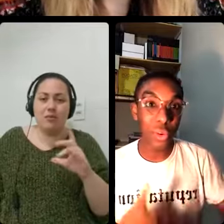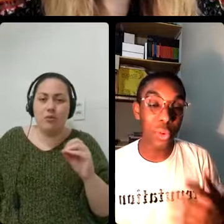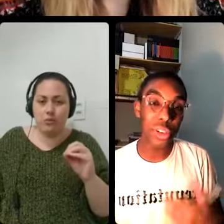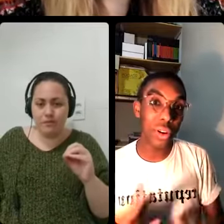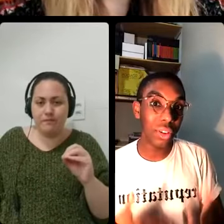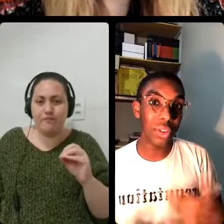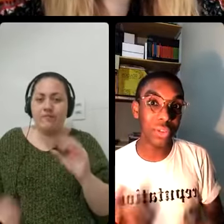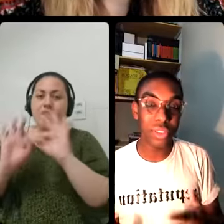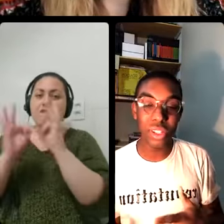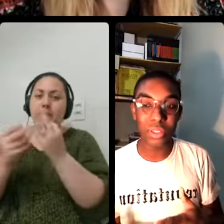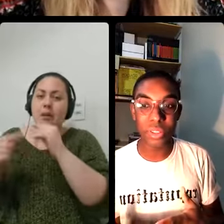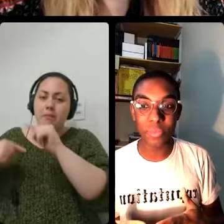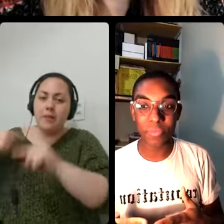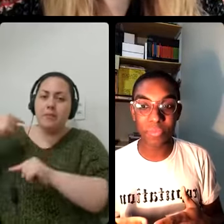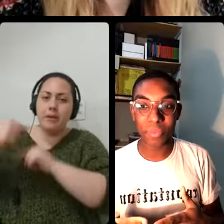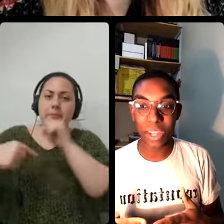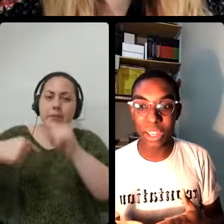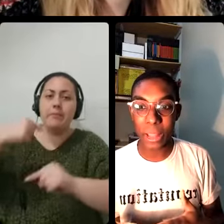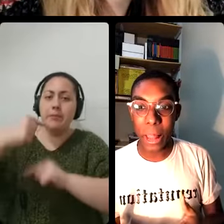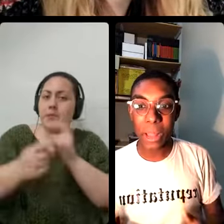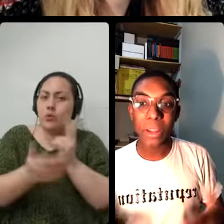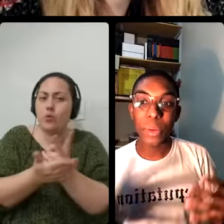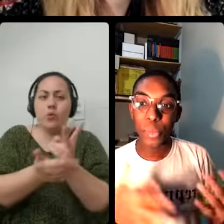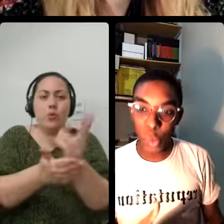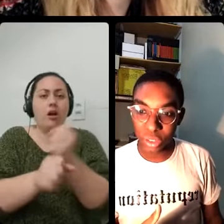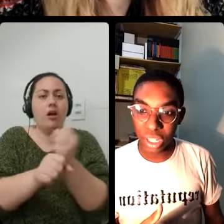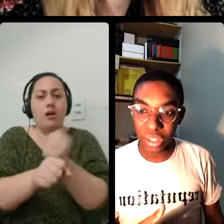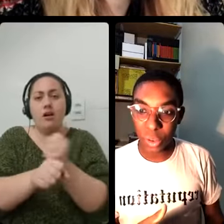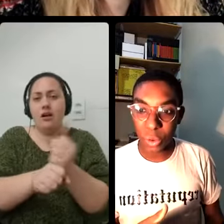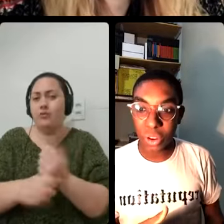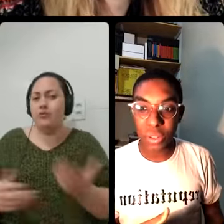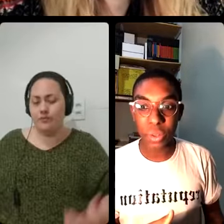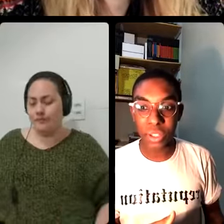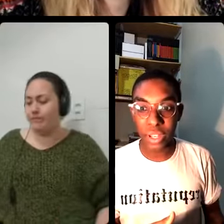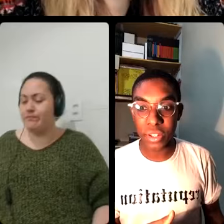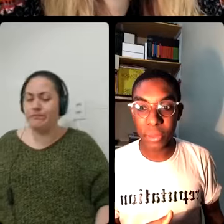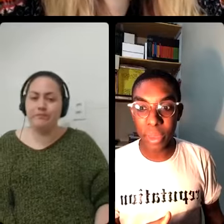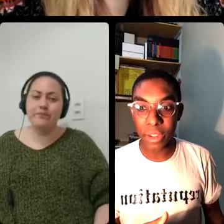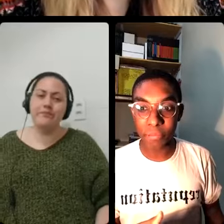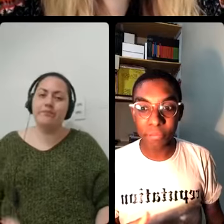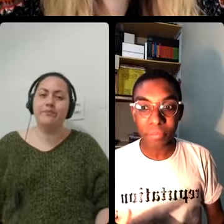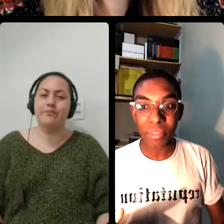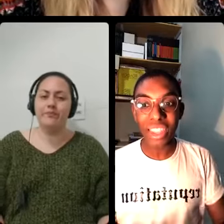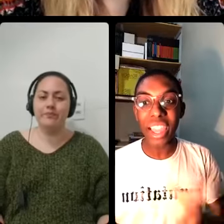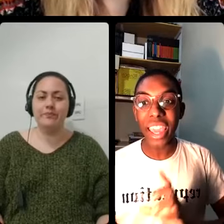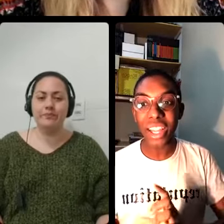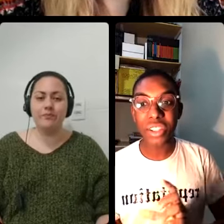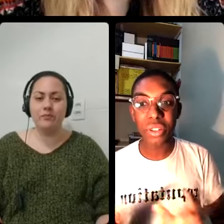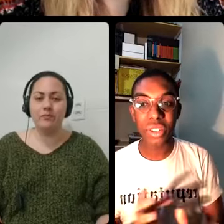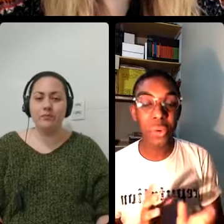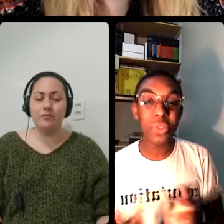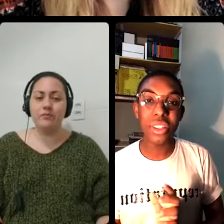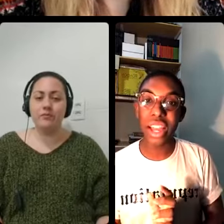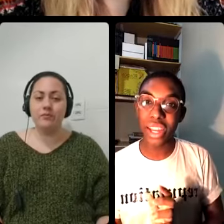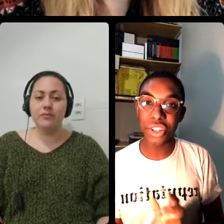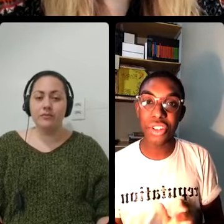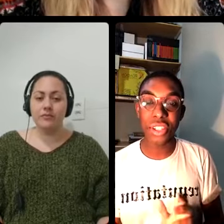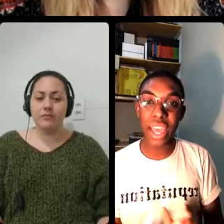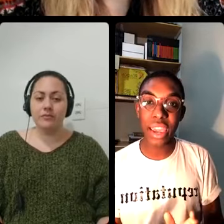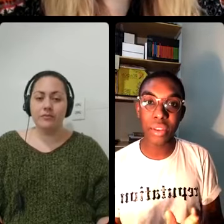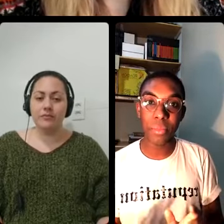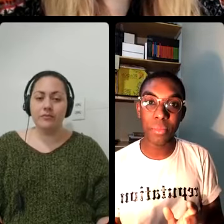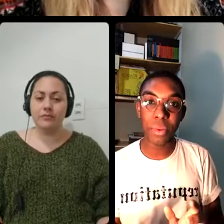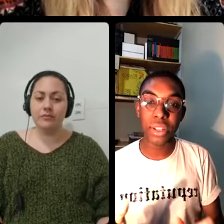isso vai continuando ao longo dos anos, né? Outra coisa importante também é a distorção de idade